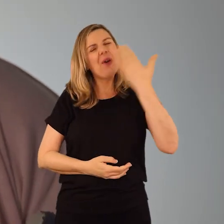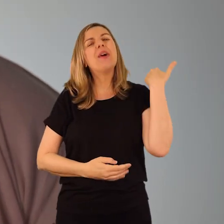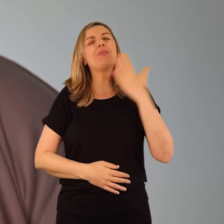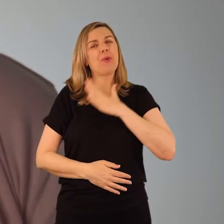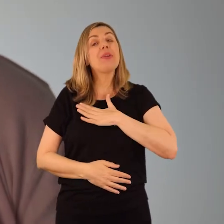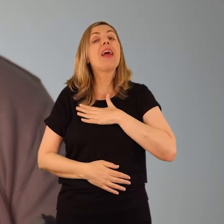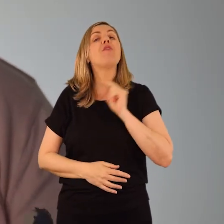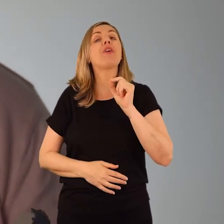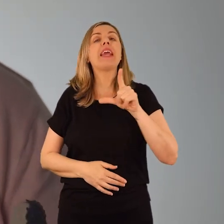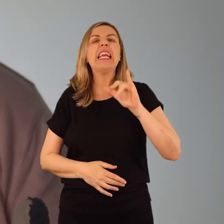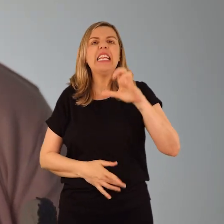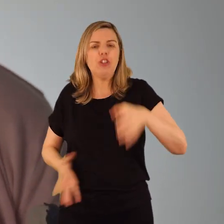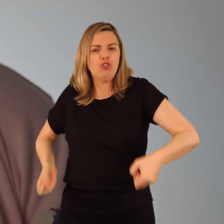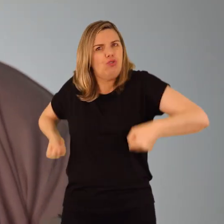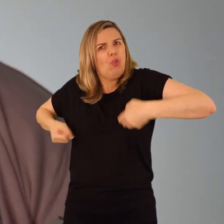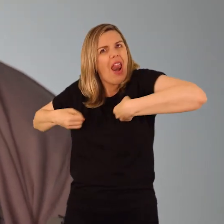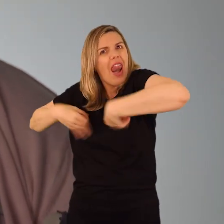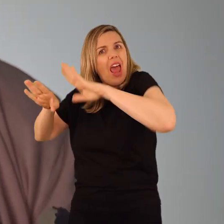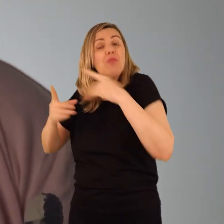levar o lixo, porque eu nunca saía de casa, nunca.